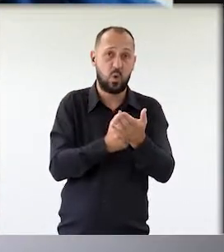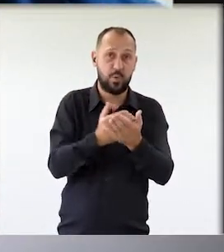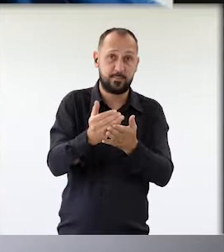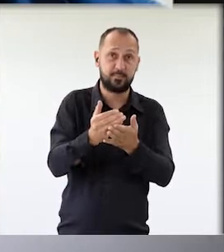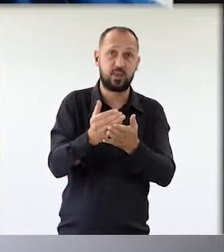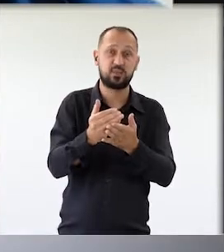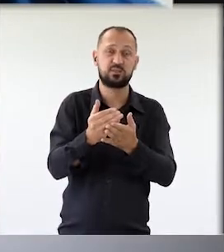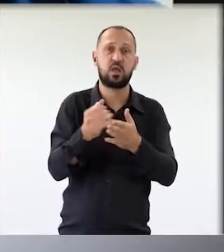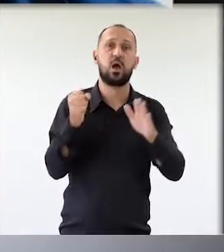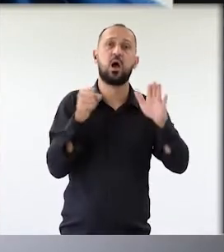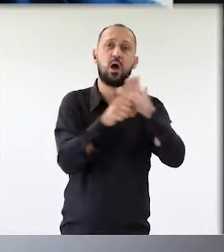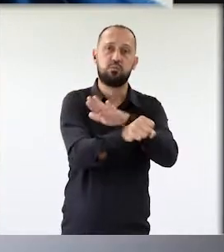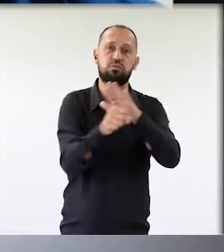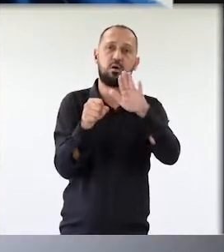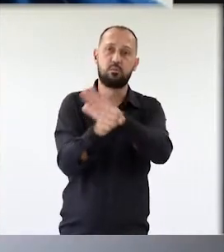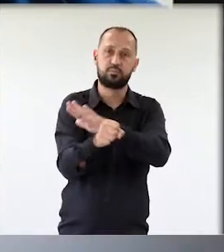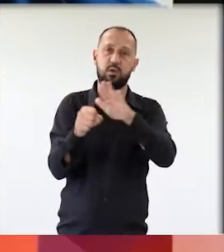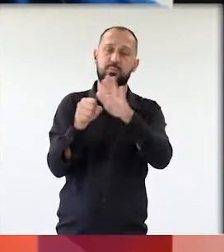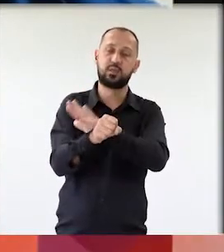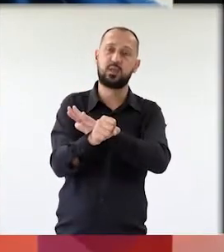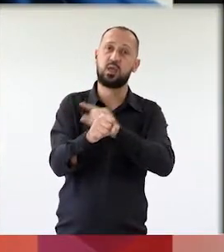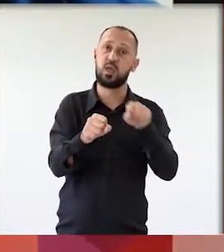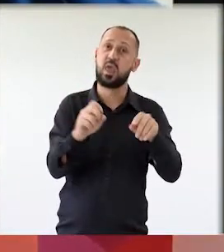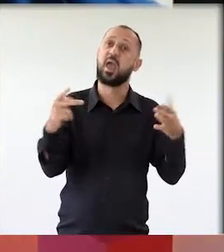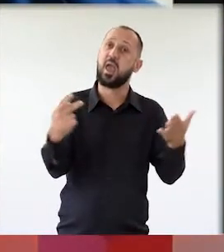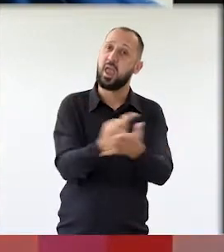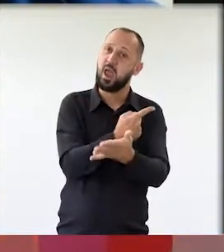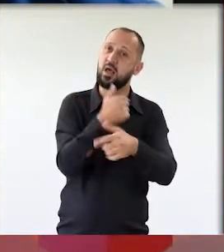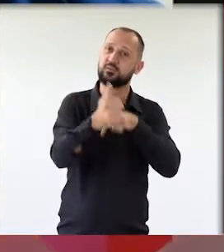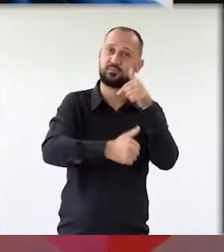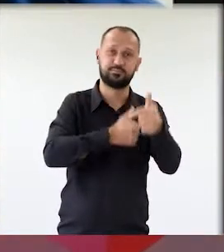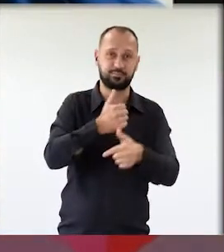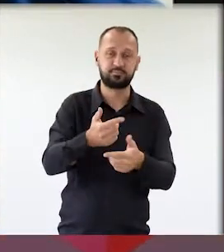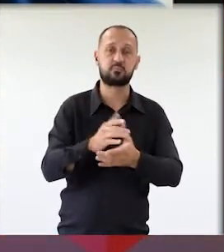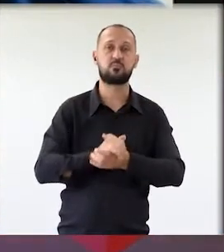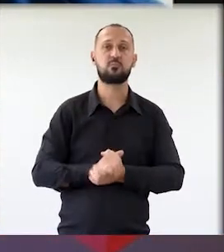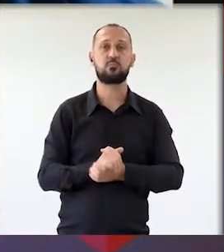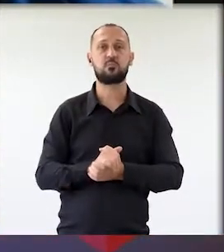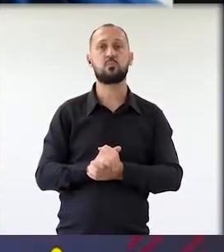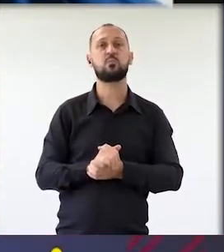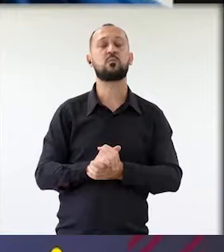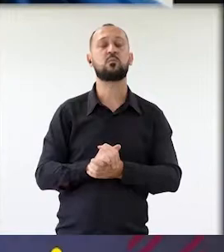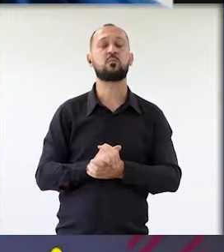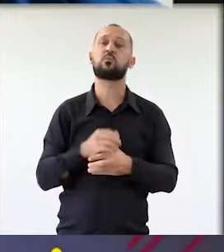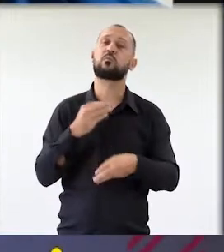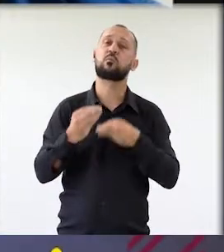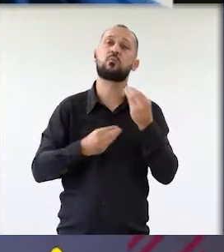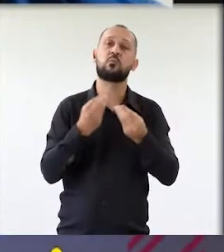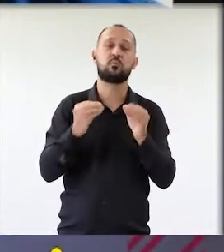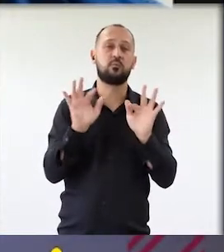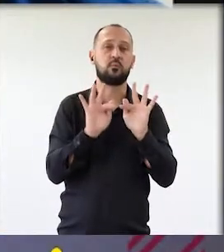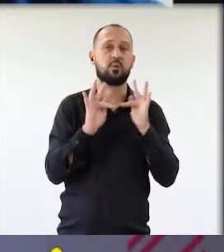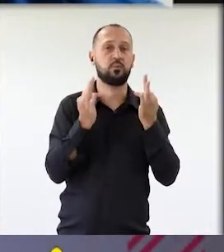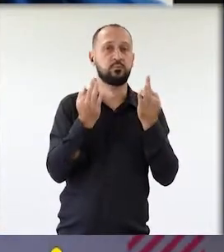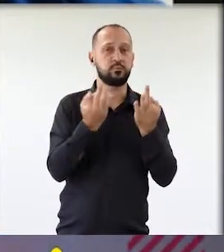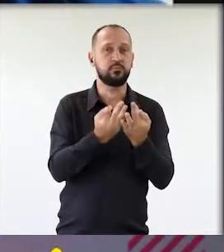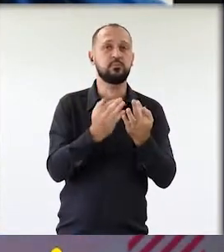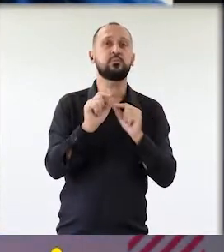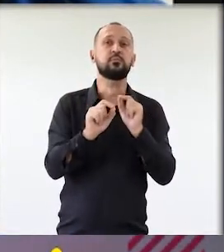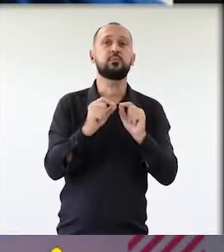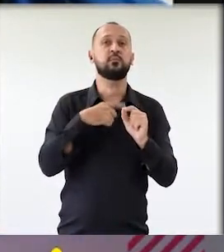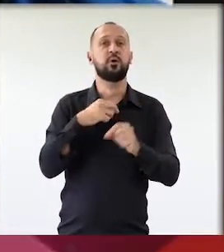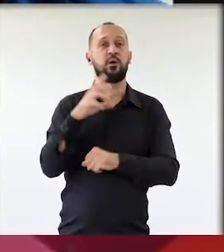essas crianças que acabam sendo encaminhadas de maneira ilegal para o mercado de trabalho. Como é que ficam